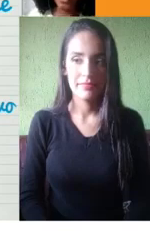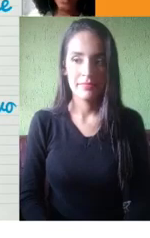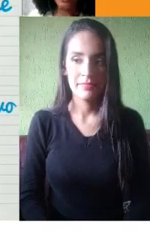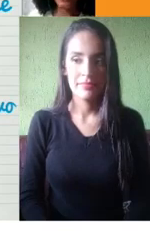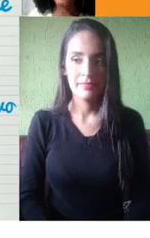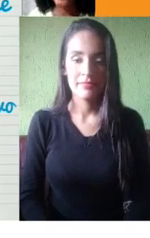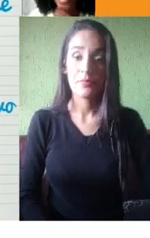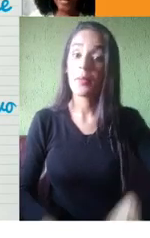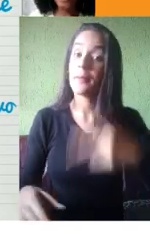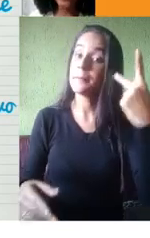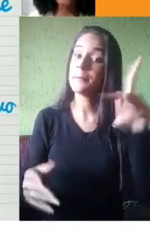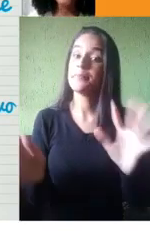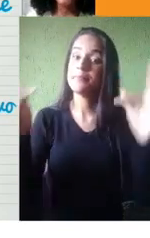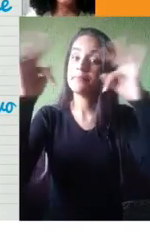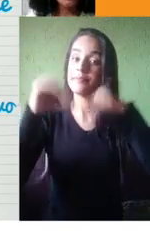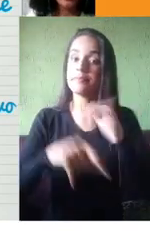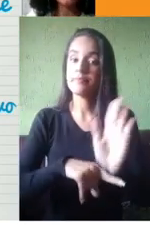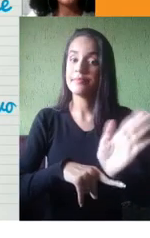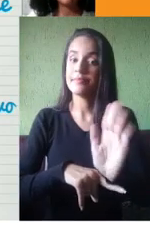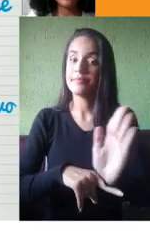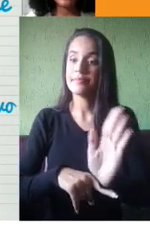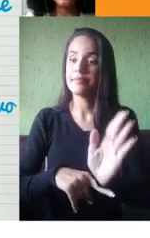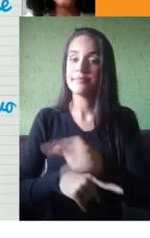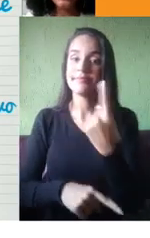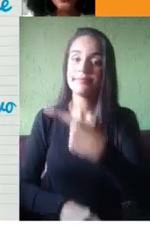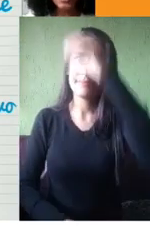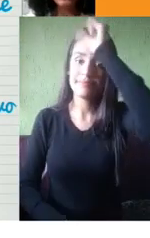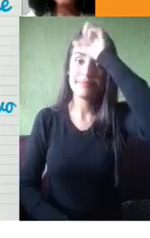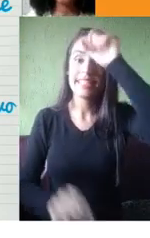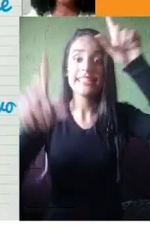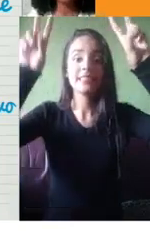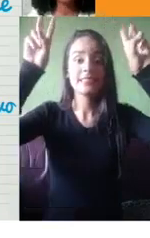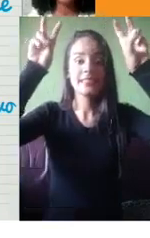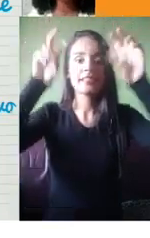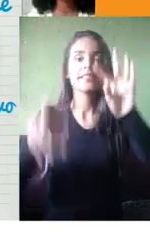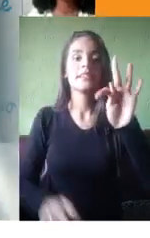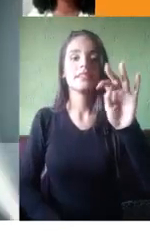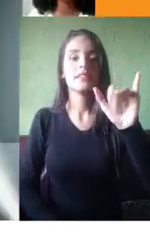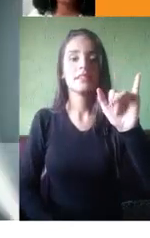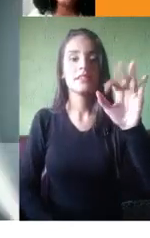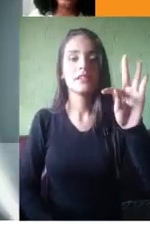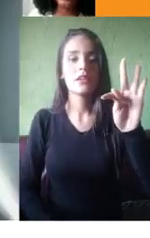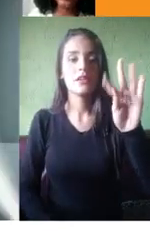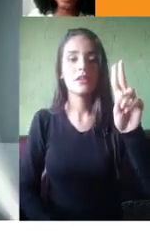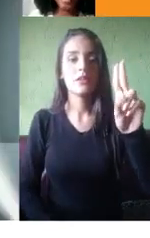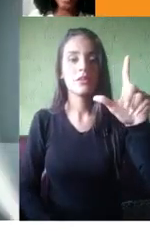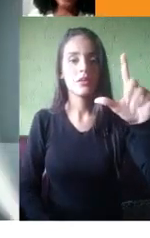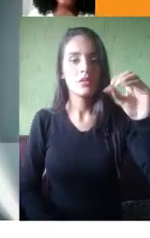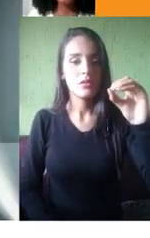desfecho criativo, certo? Agora, para finalizar o nosso vídeo, nós vamos falar sobre o